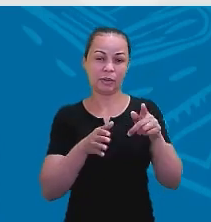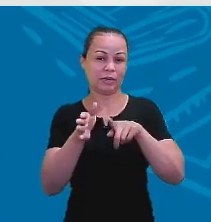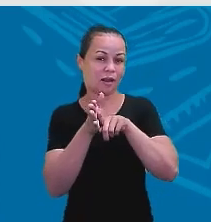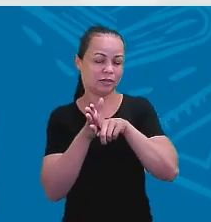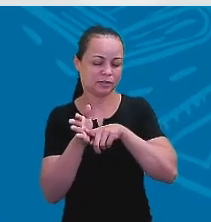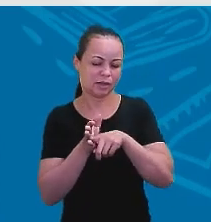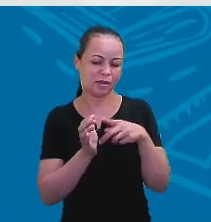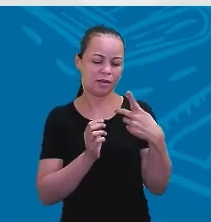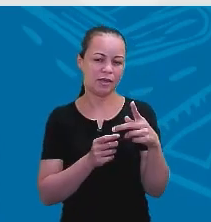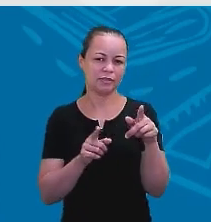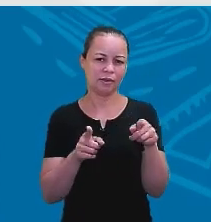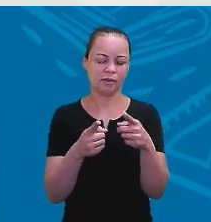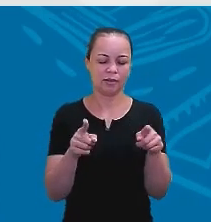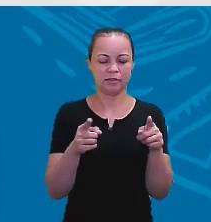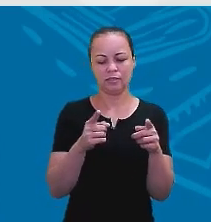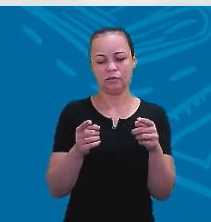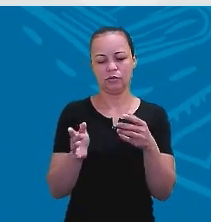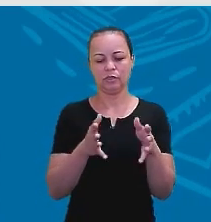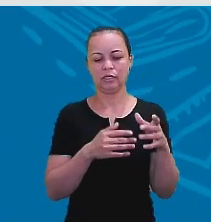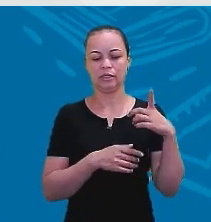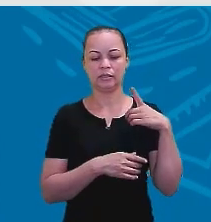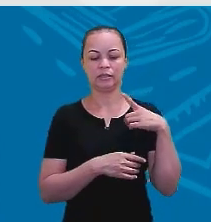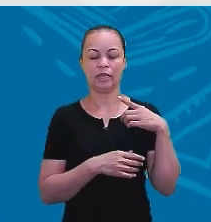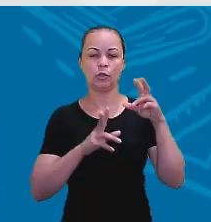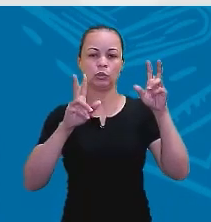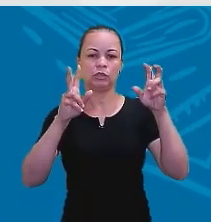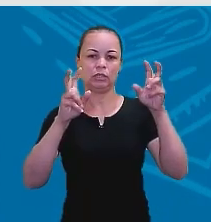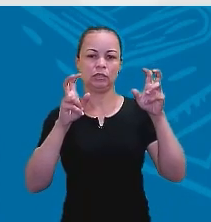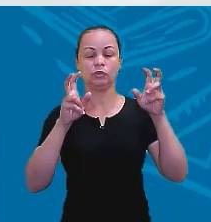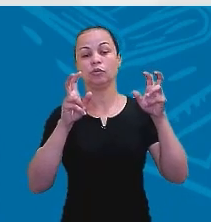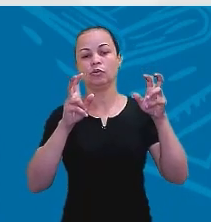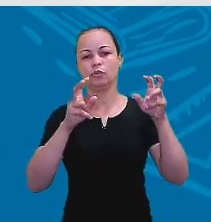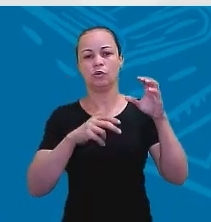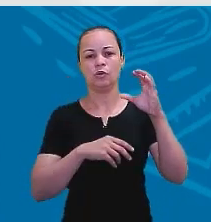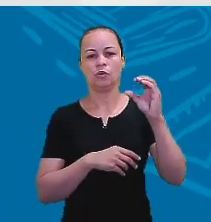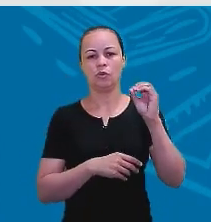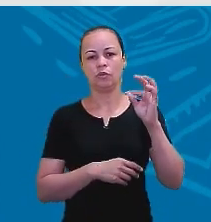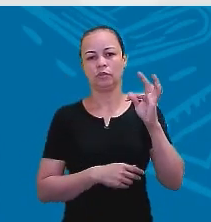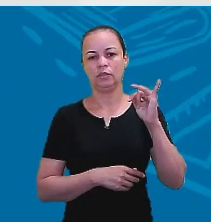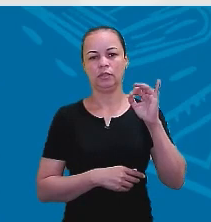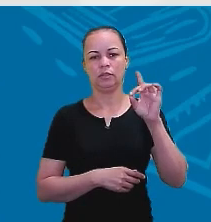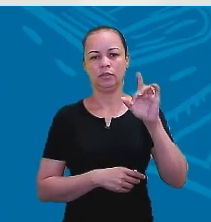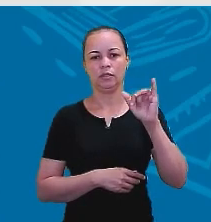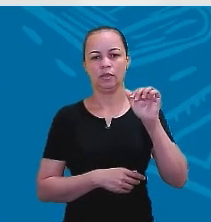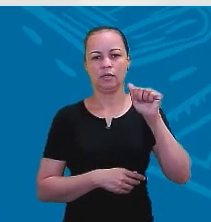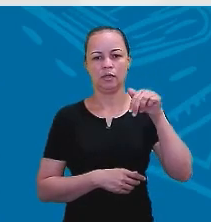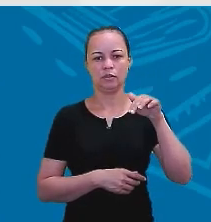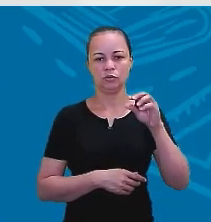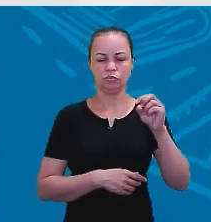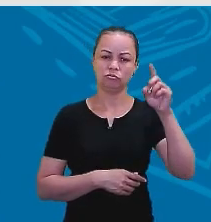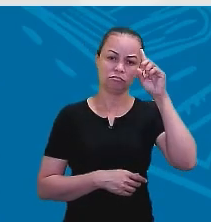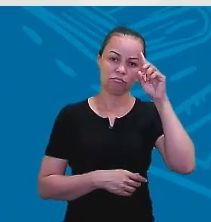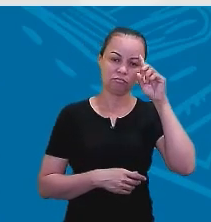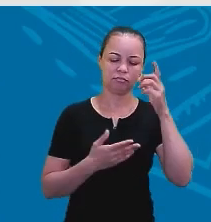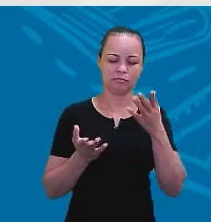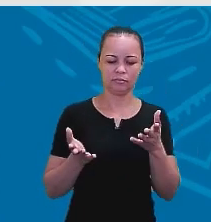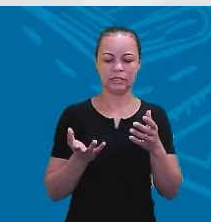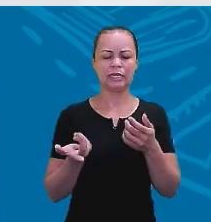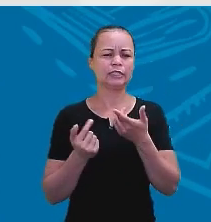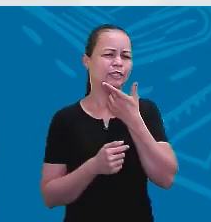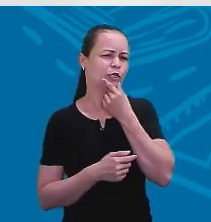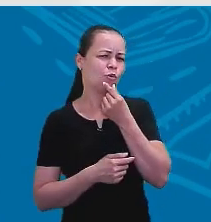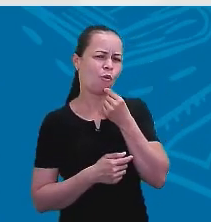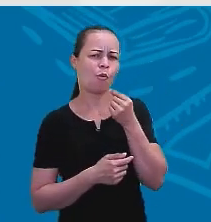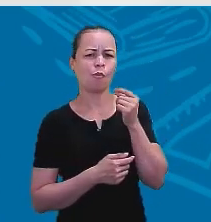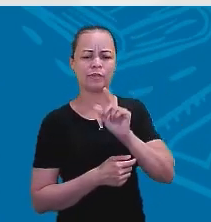essa canção que tem por título Cotidiano. Então fala aí um pouco da rotina aí entre o casal, né, onde o homem sai para trabalhar